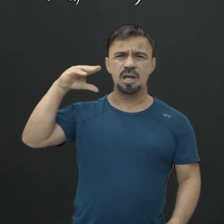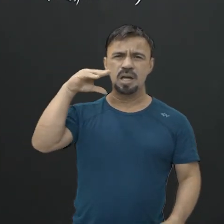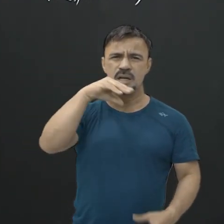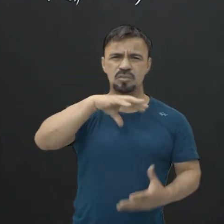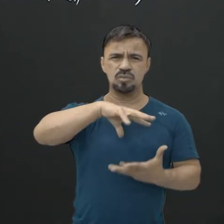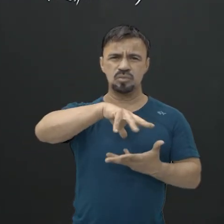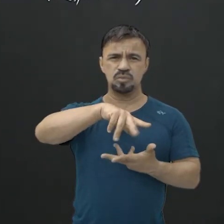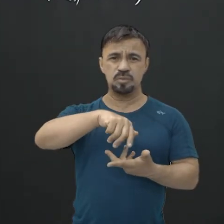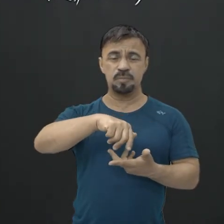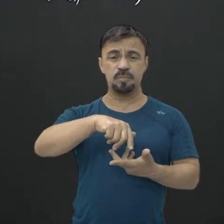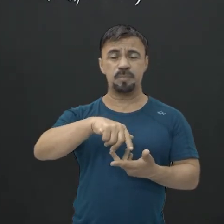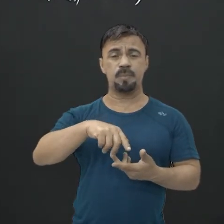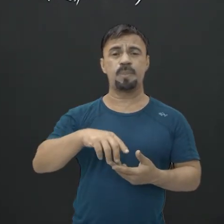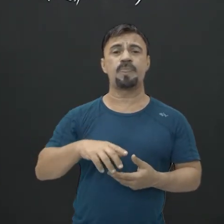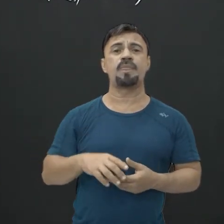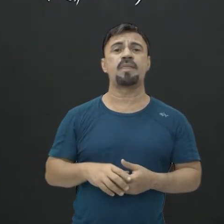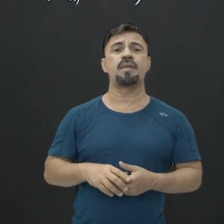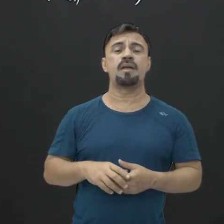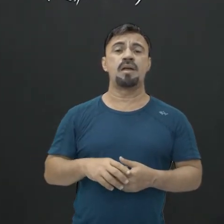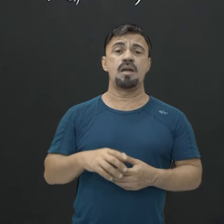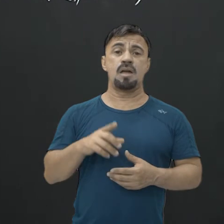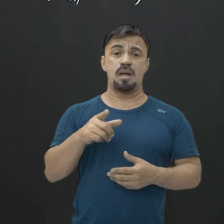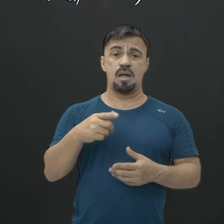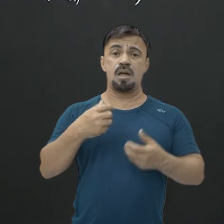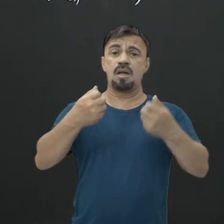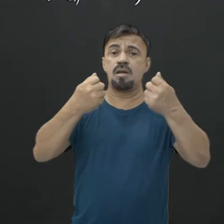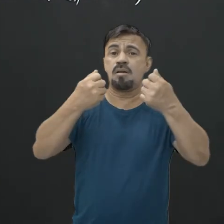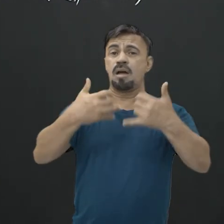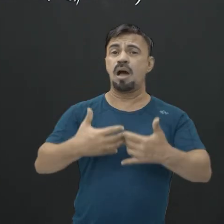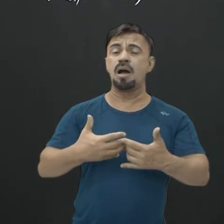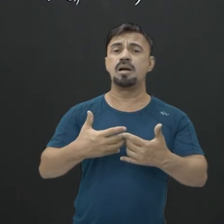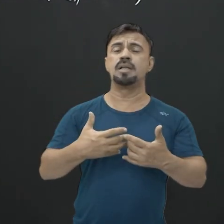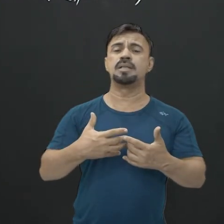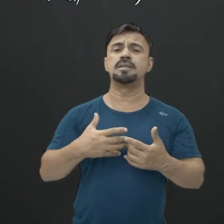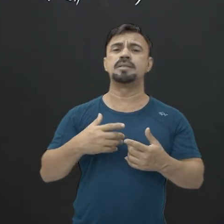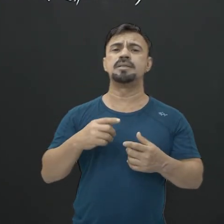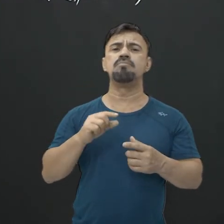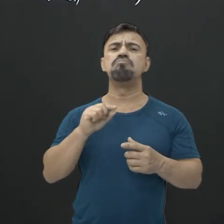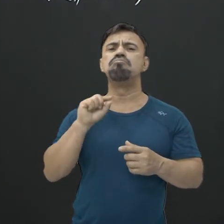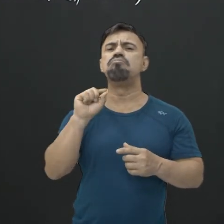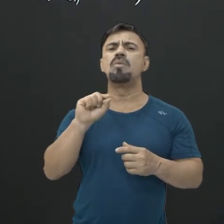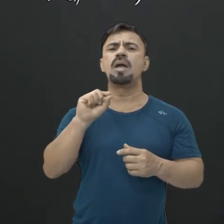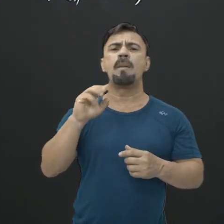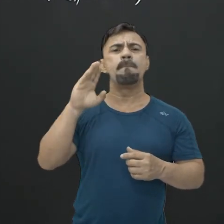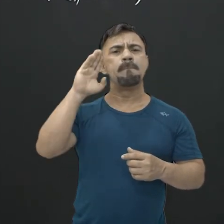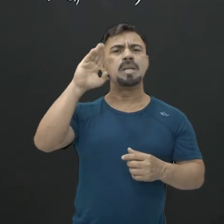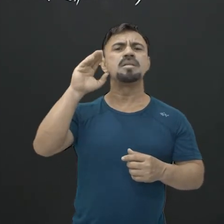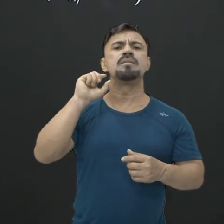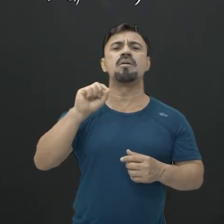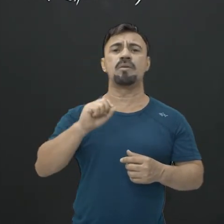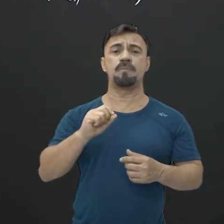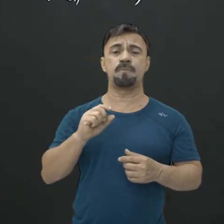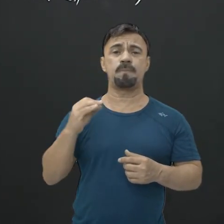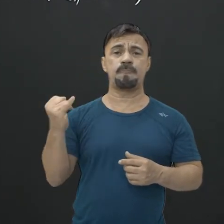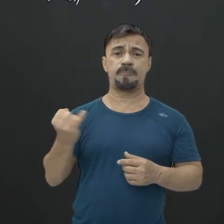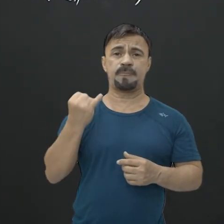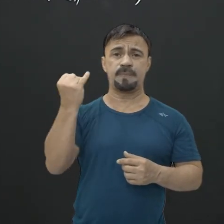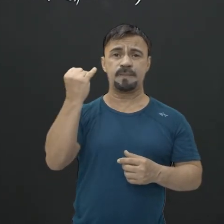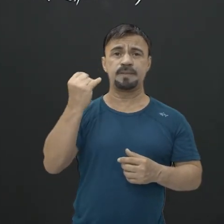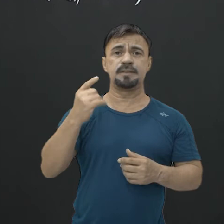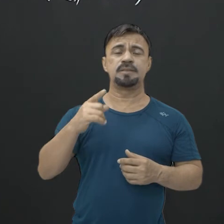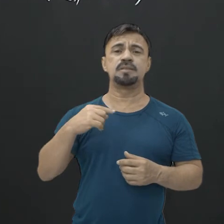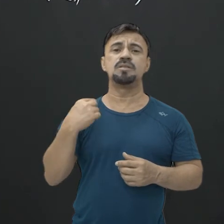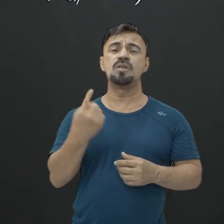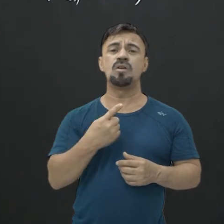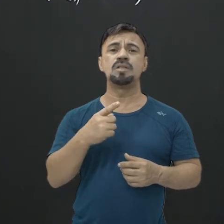destacar para você que um ponto do que o efeito estufa ele traz para a gente é muito importante, que é a que faz com que a